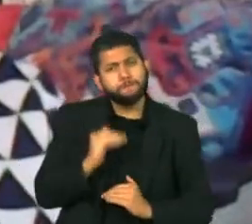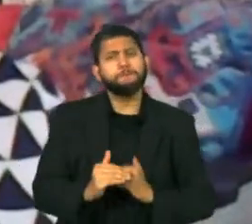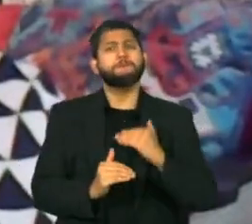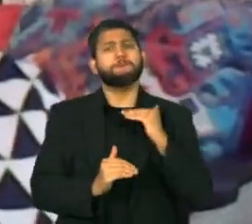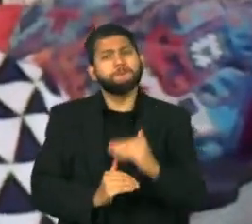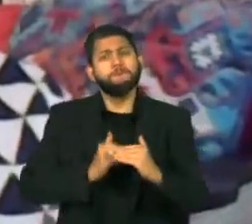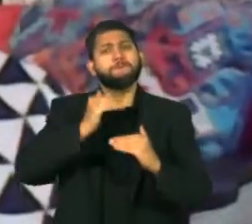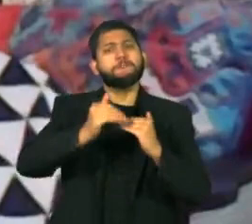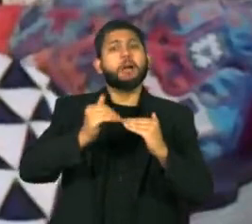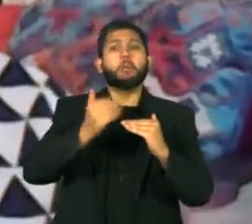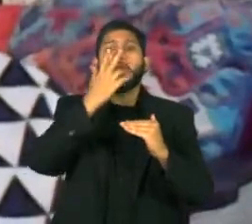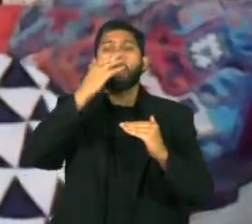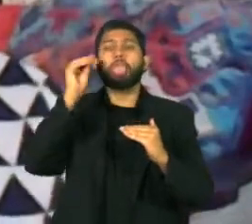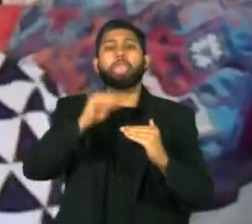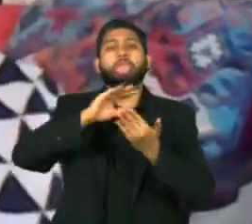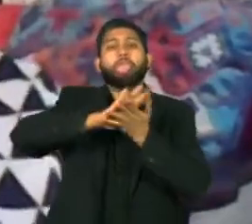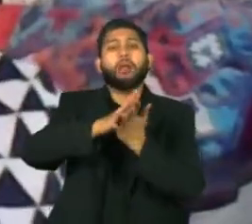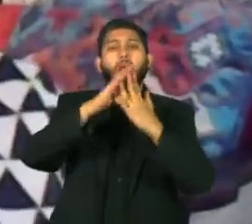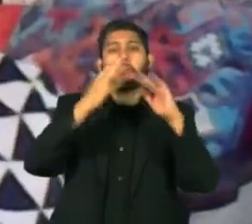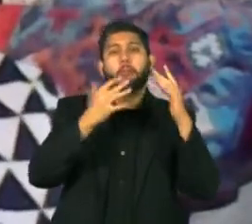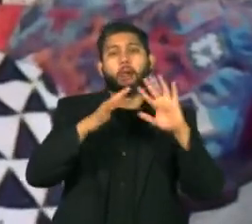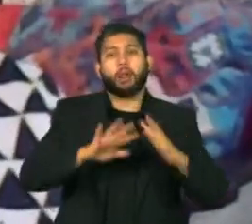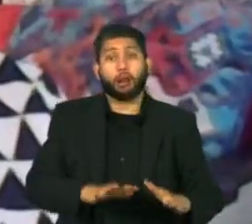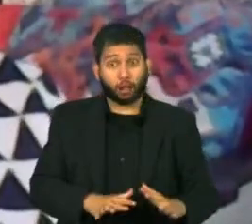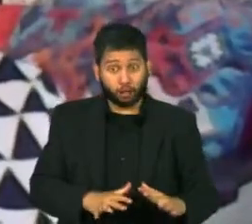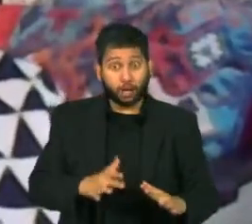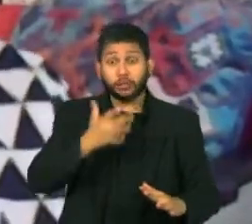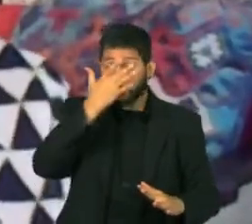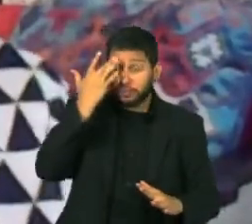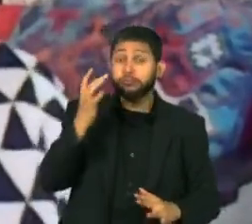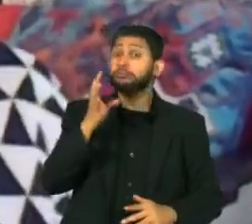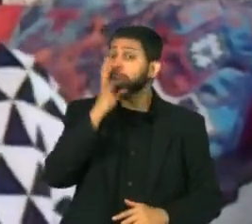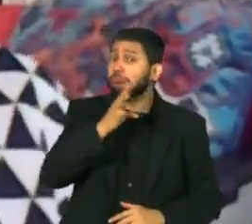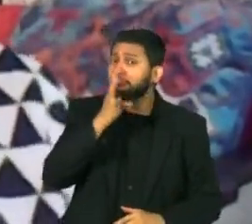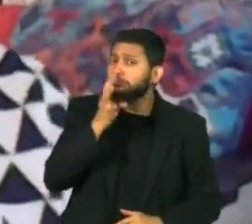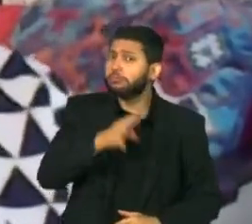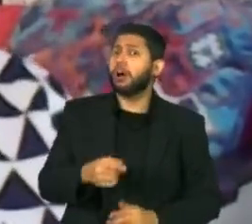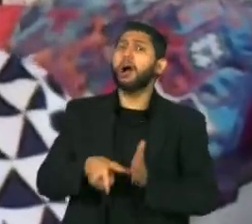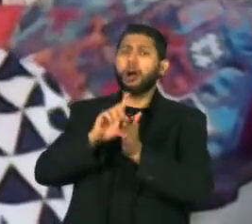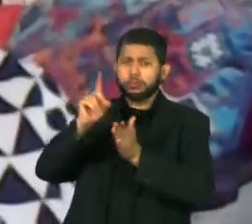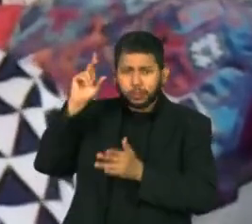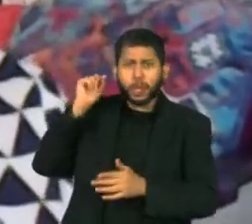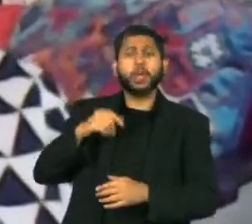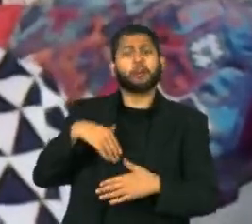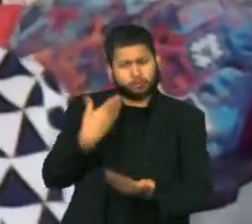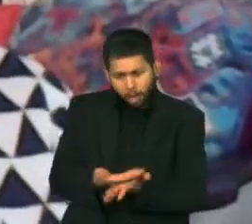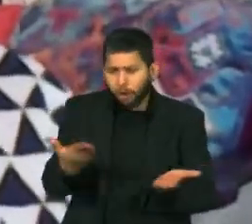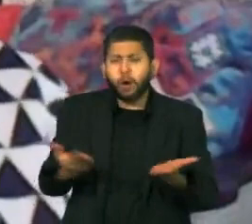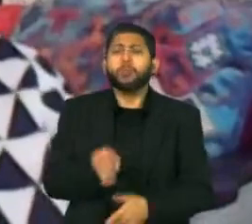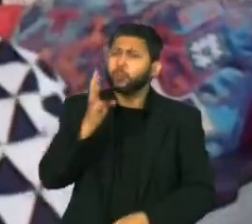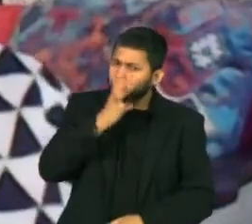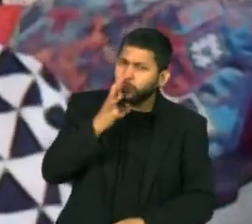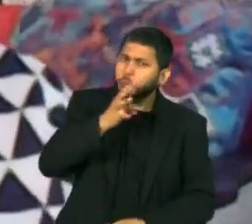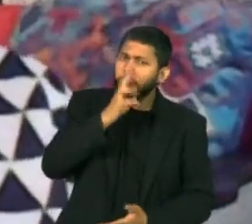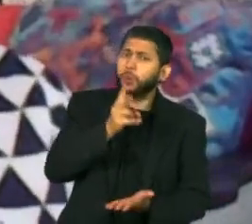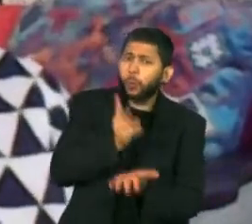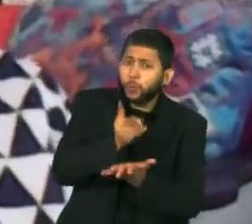tanto compromisso público, né, mantivemos esse tempo todo e antes, né, e que vamos continuar a manter.